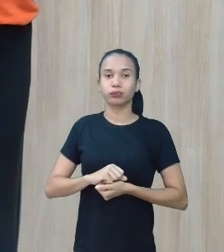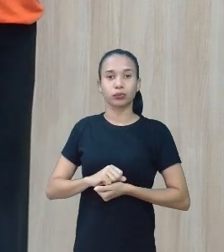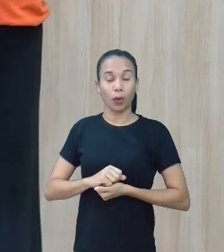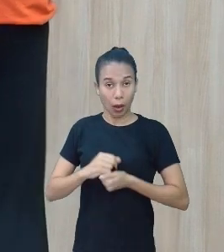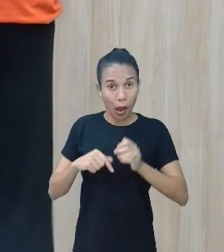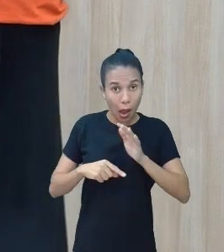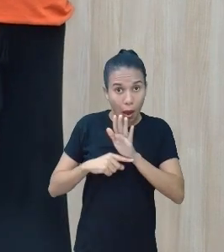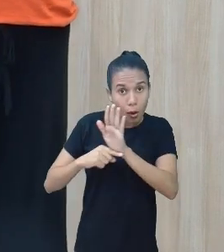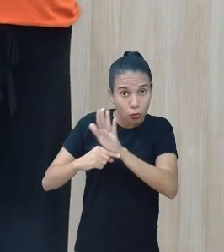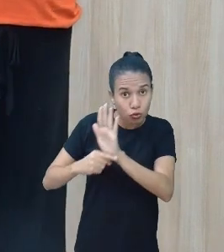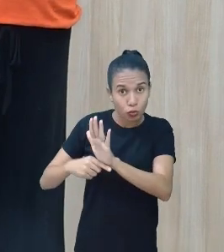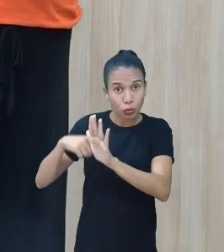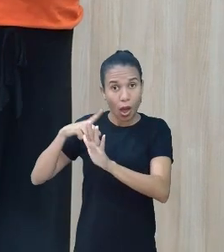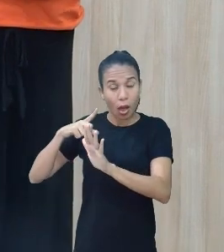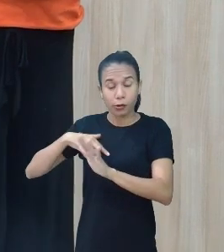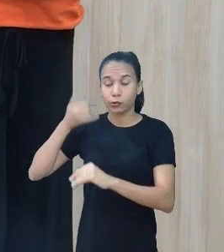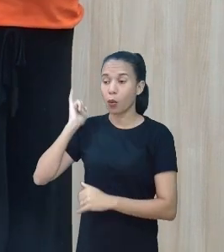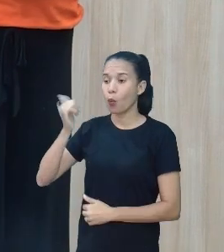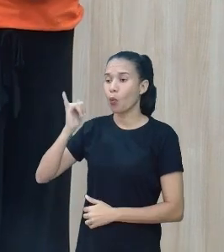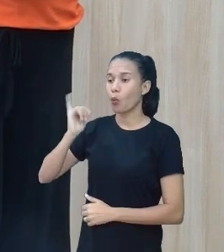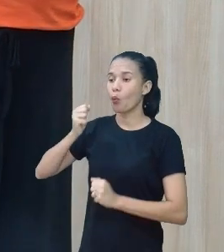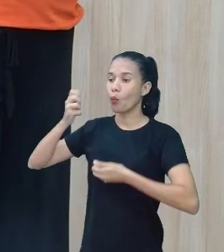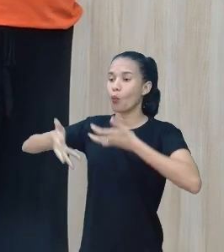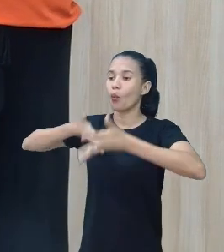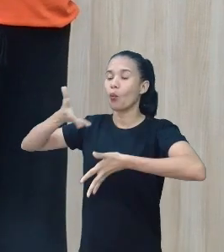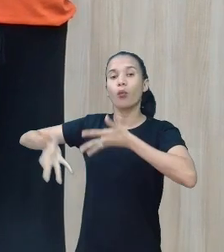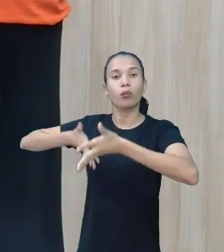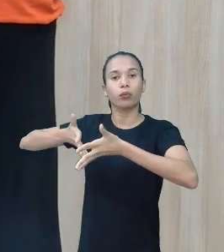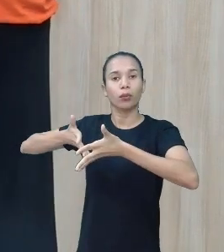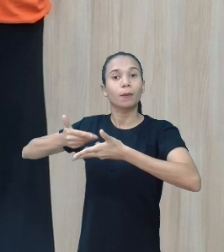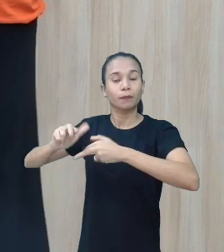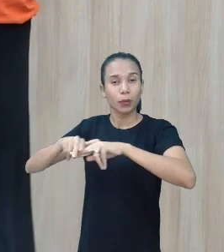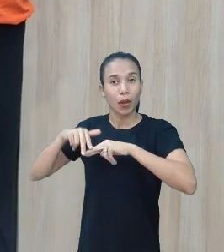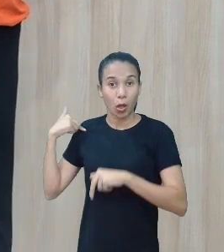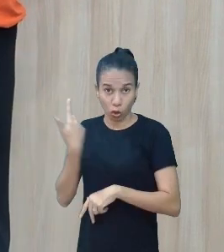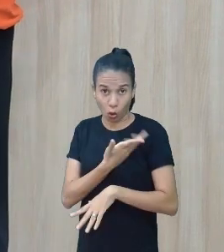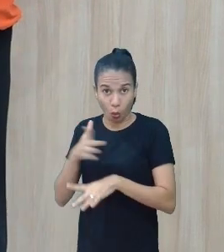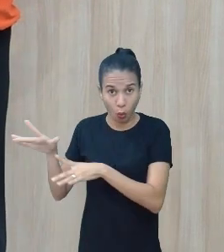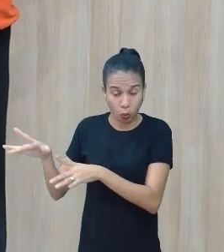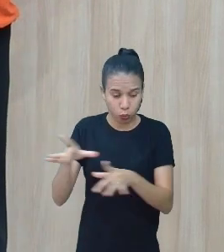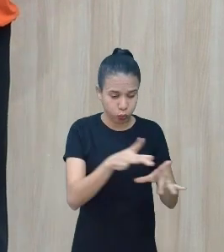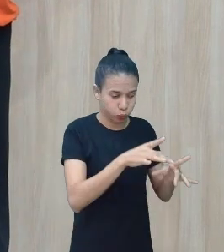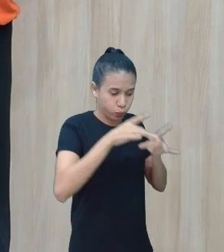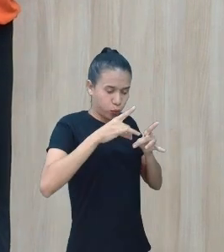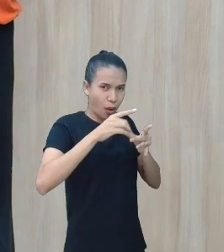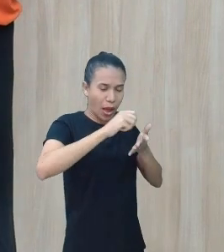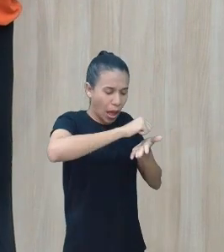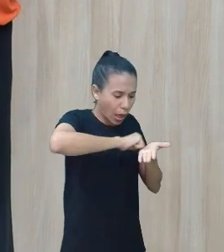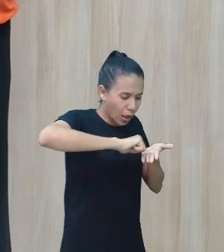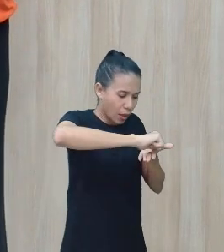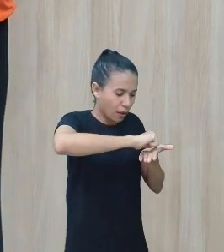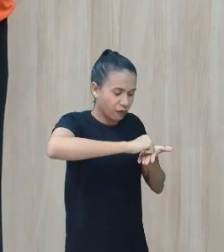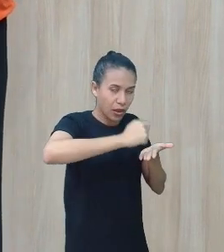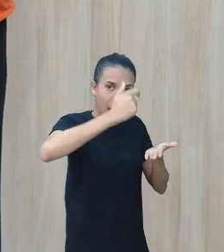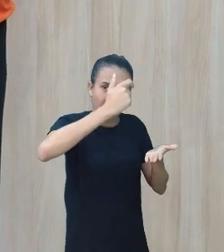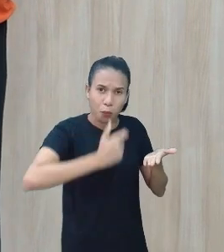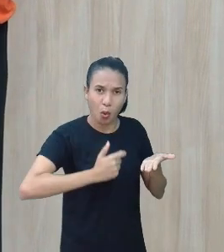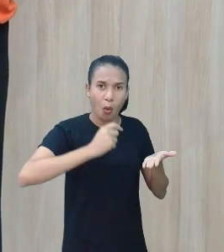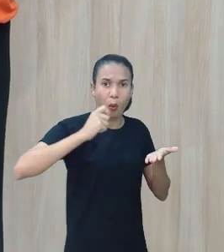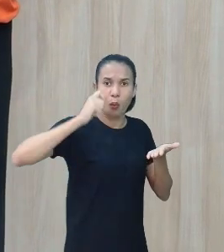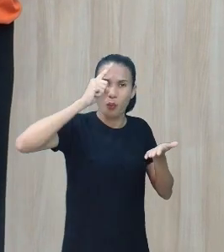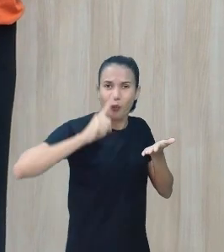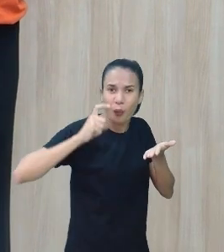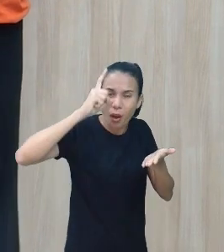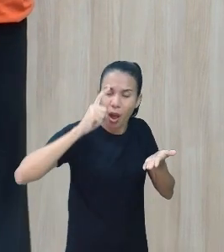vão ajudar no seu discurso, tá? E quando a gente está na escrita, essa postura, esse